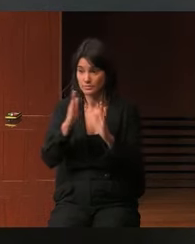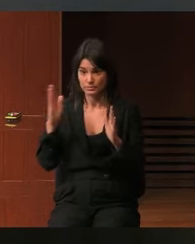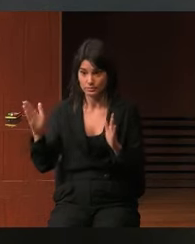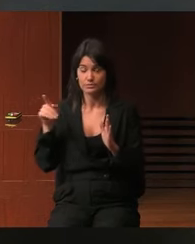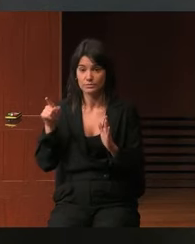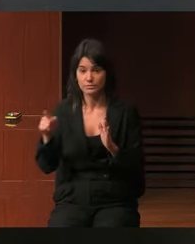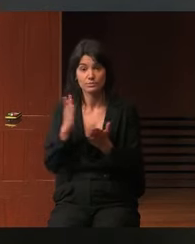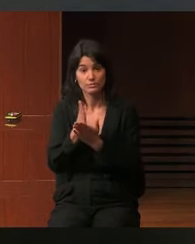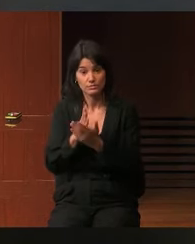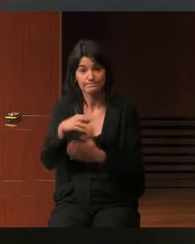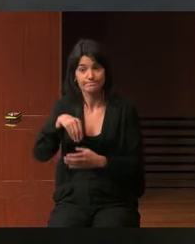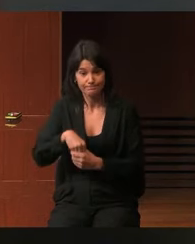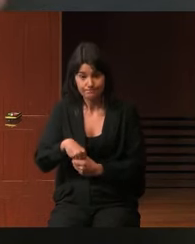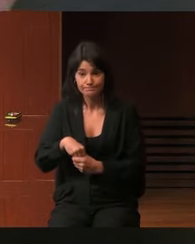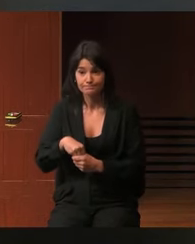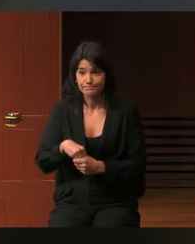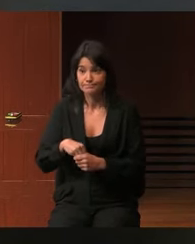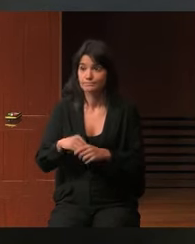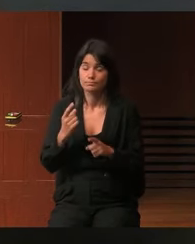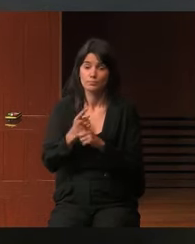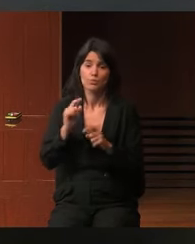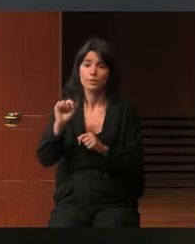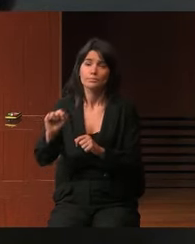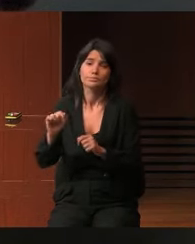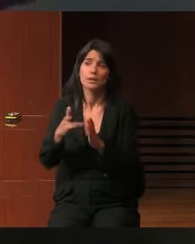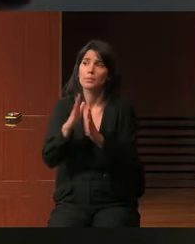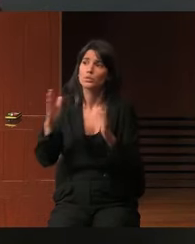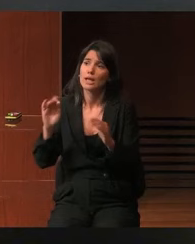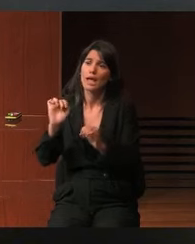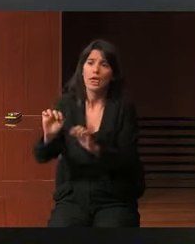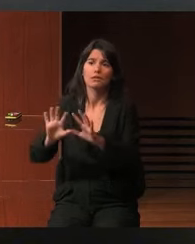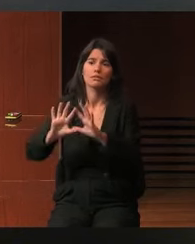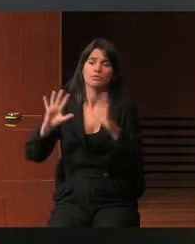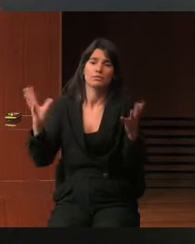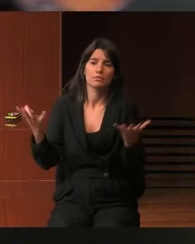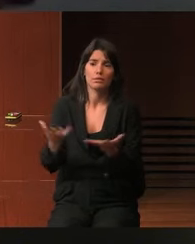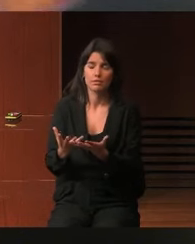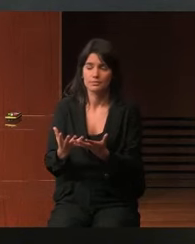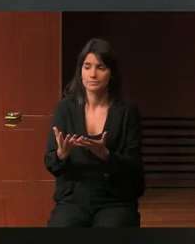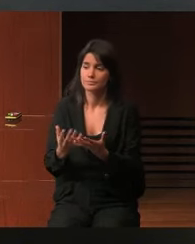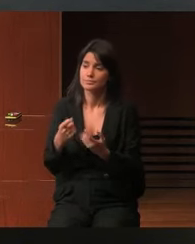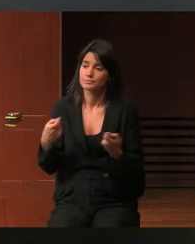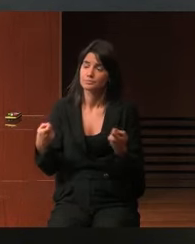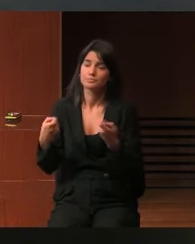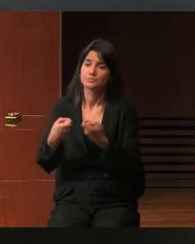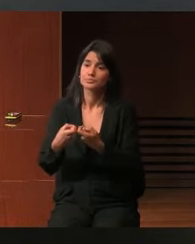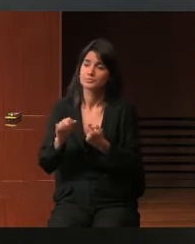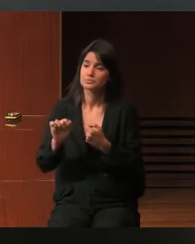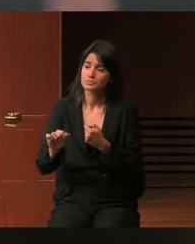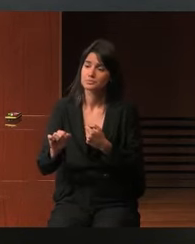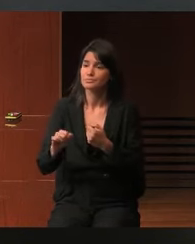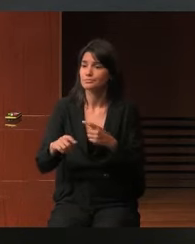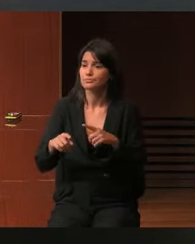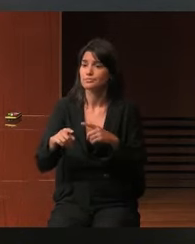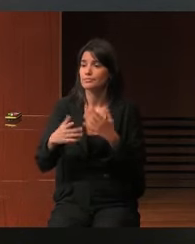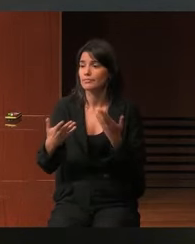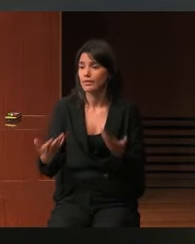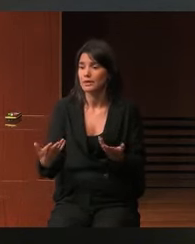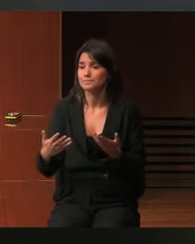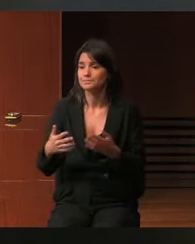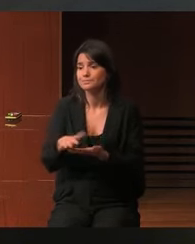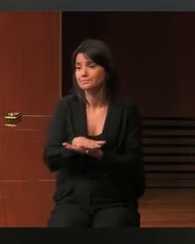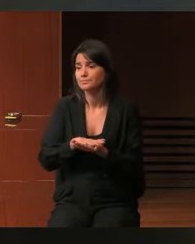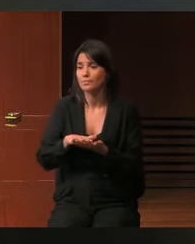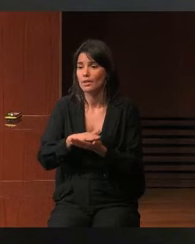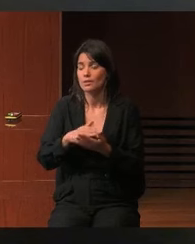bibliotecas escolares, desde logo, que são generalistas e correspondem àquilo que é mais plano do ponto de vista